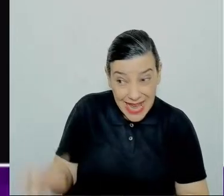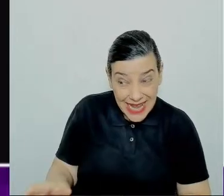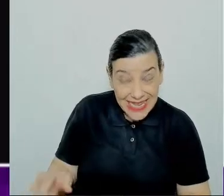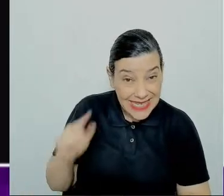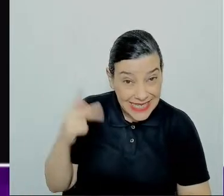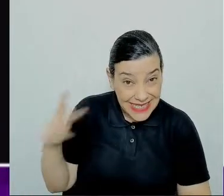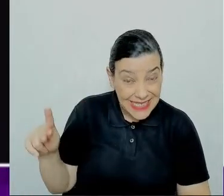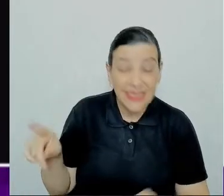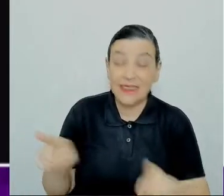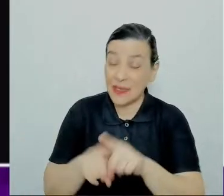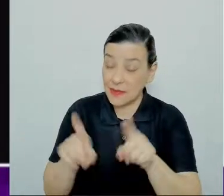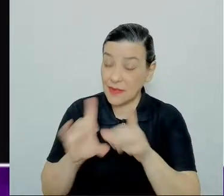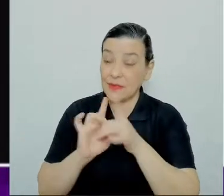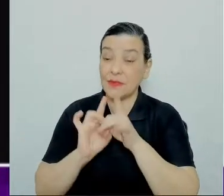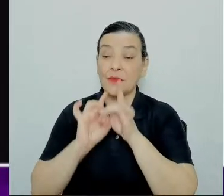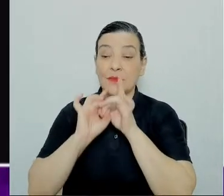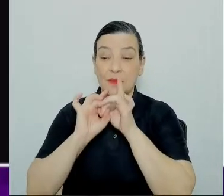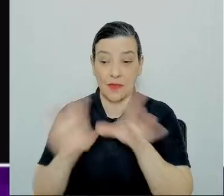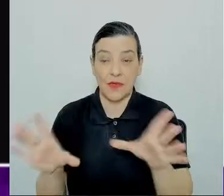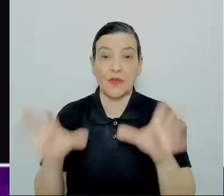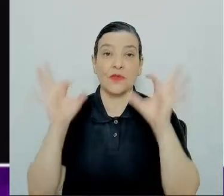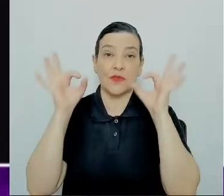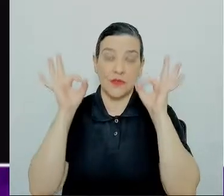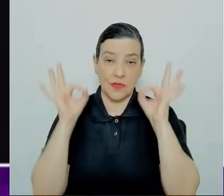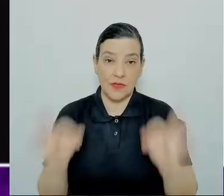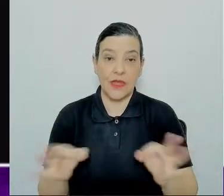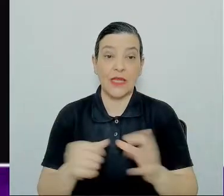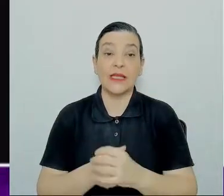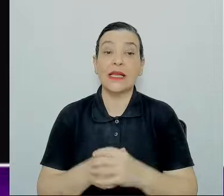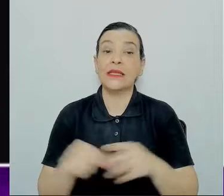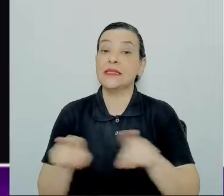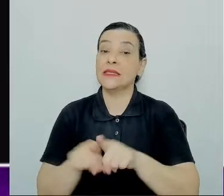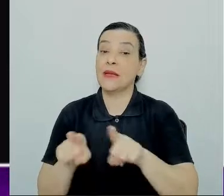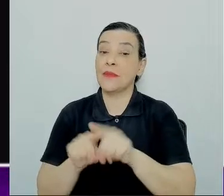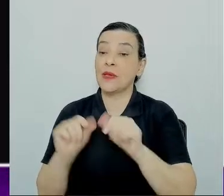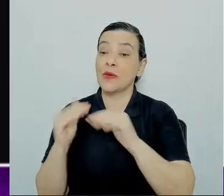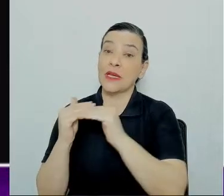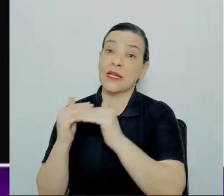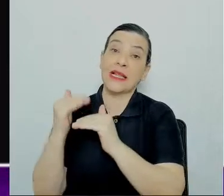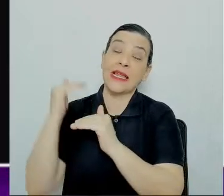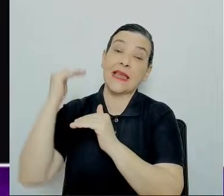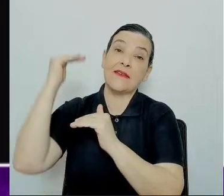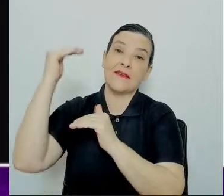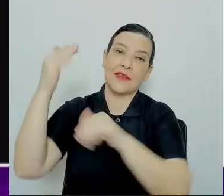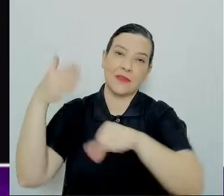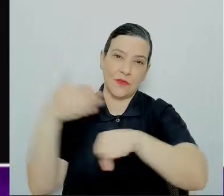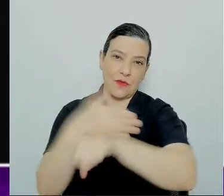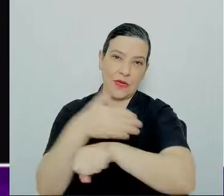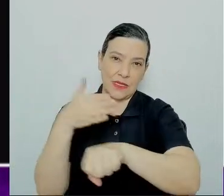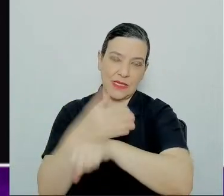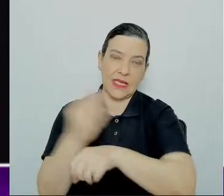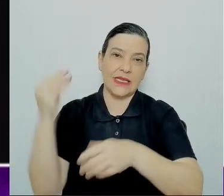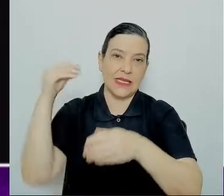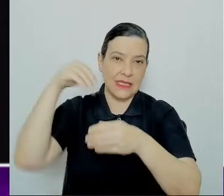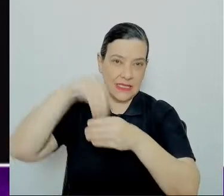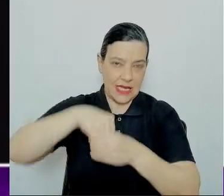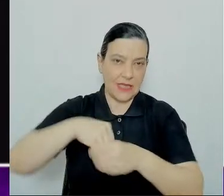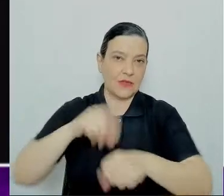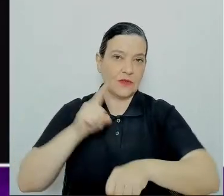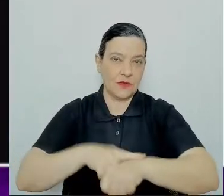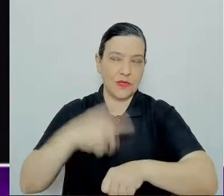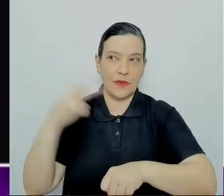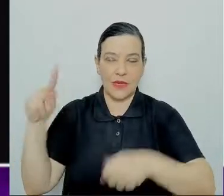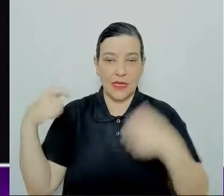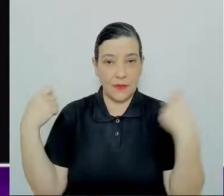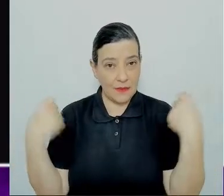dando o permissionamento correto, estou elevando um acesso superior apenas dentro do time que ele precisa